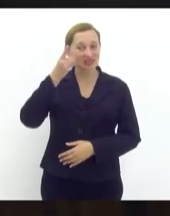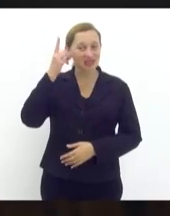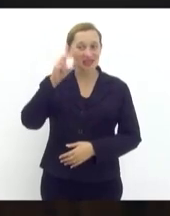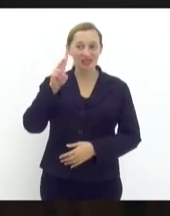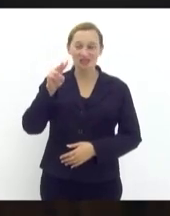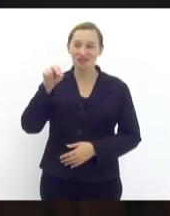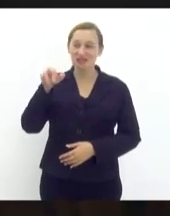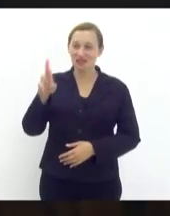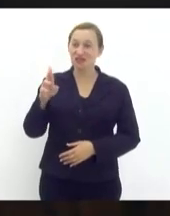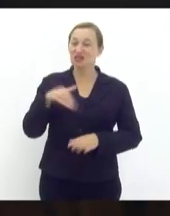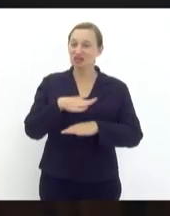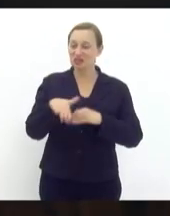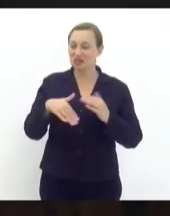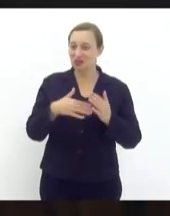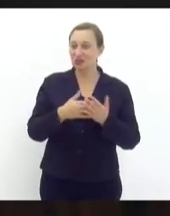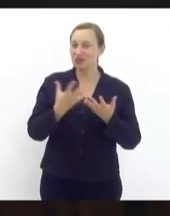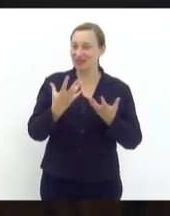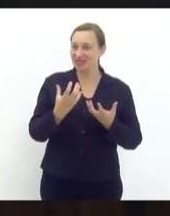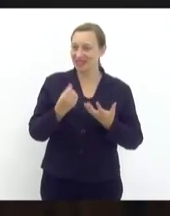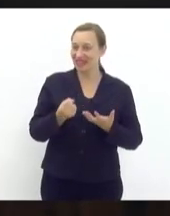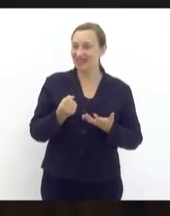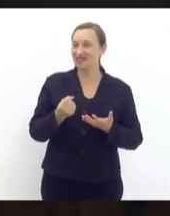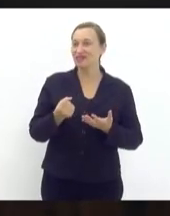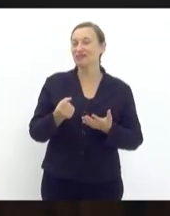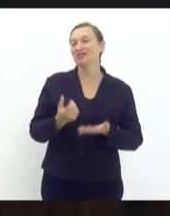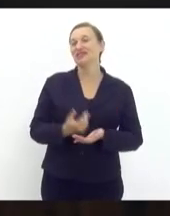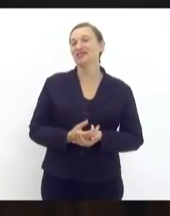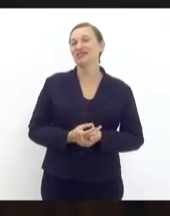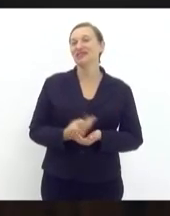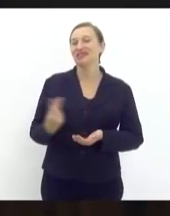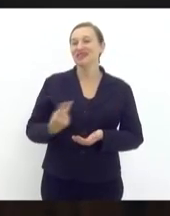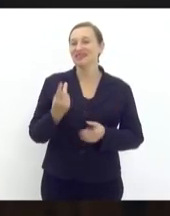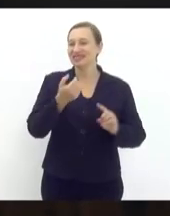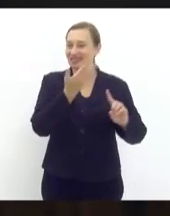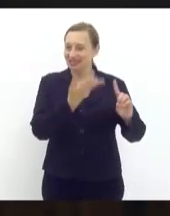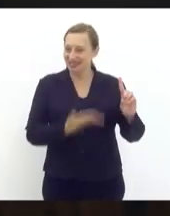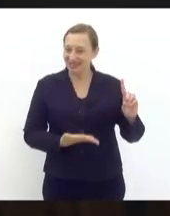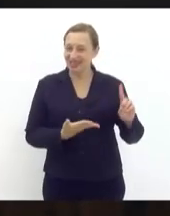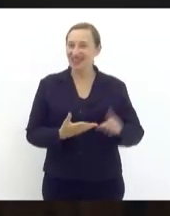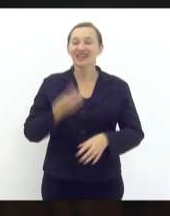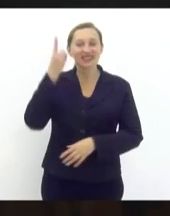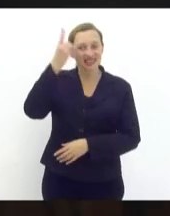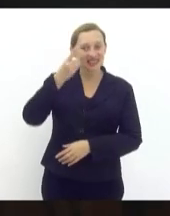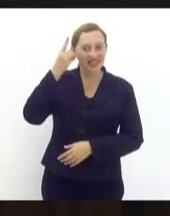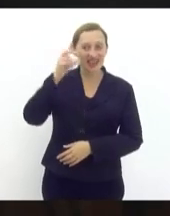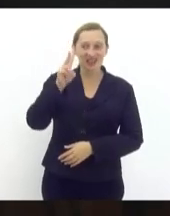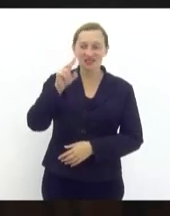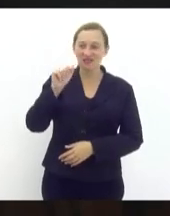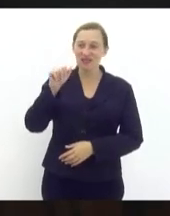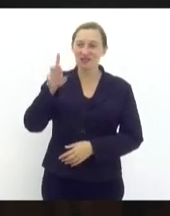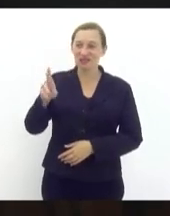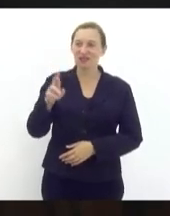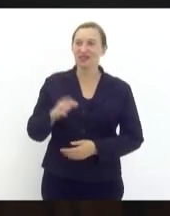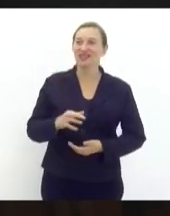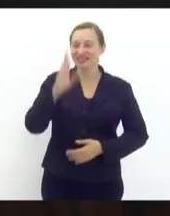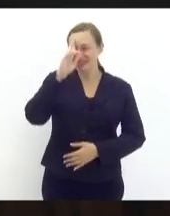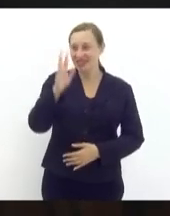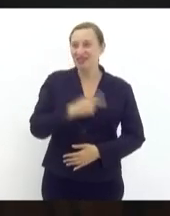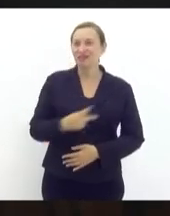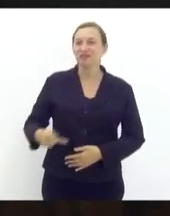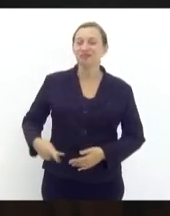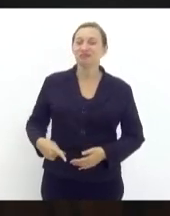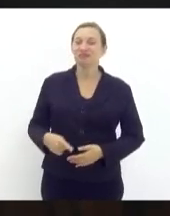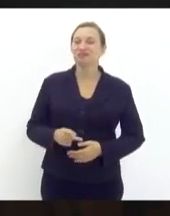todos consentirem Claro a gente vai priorizar é só homenagem por favor Deputado Vitor Júnior seu presidente só para